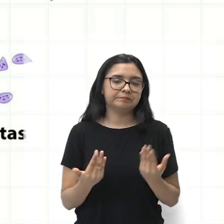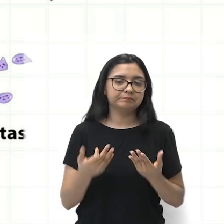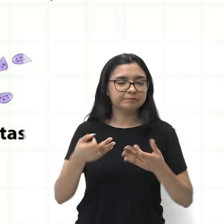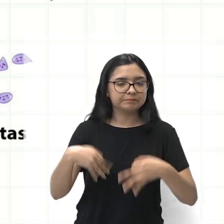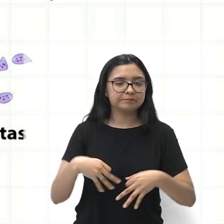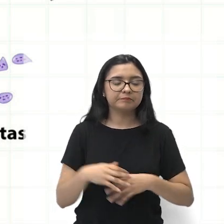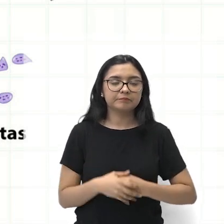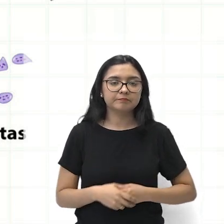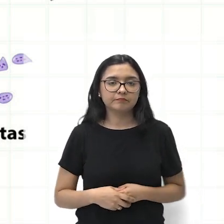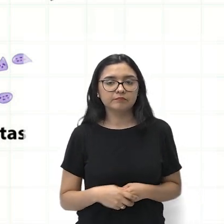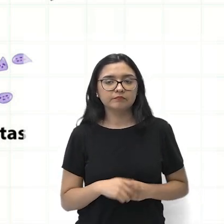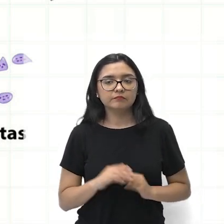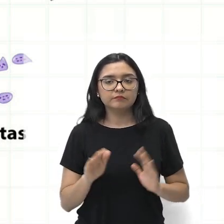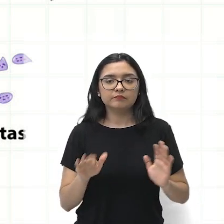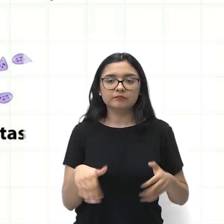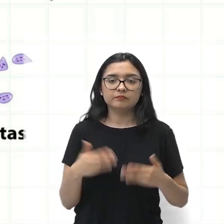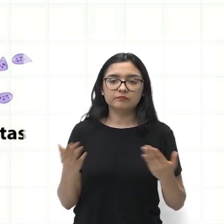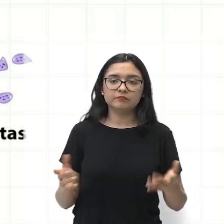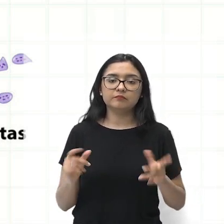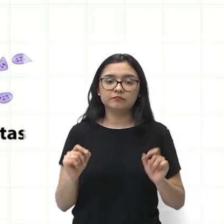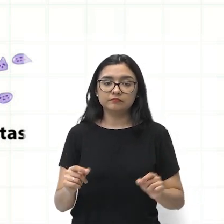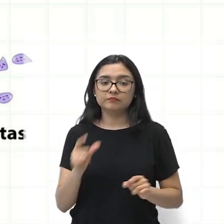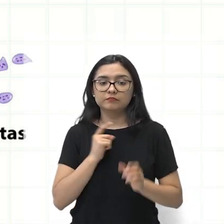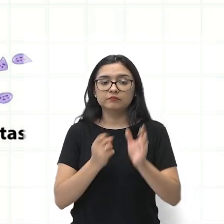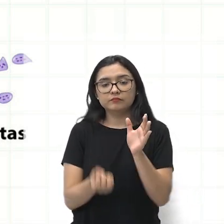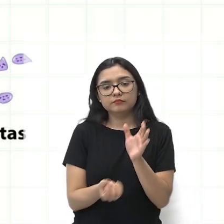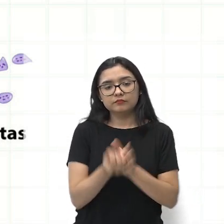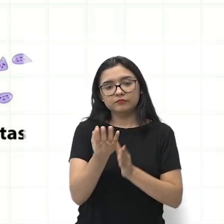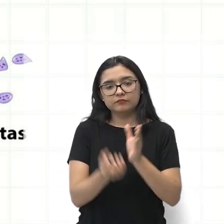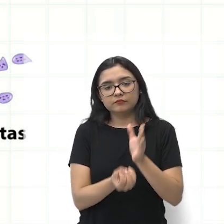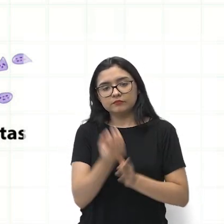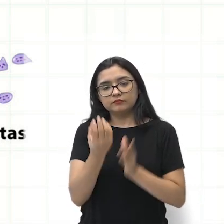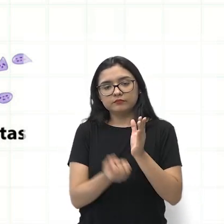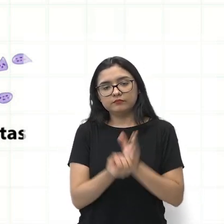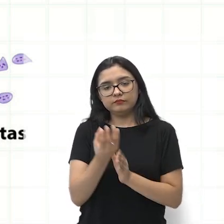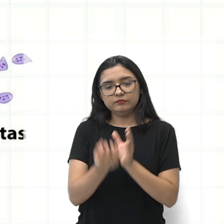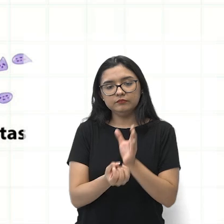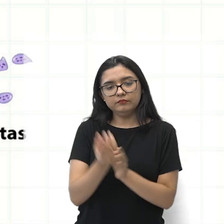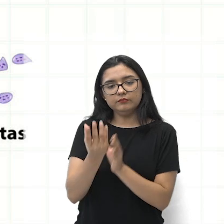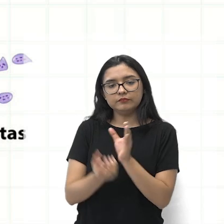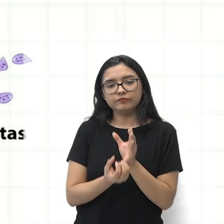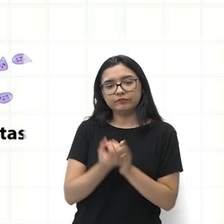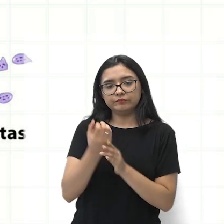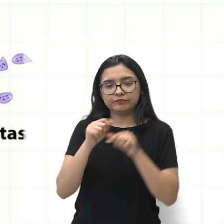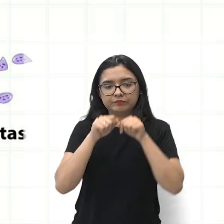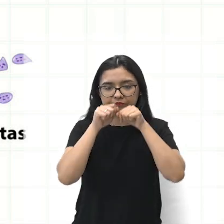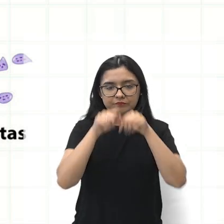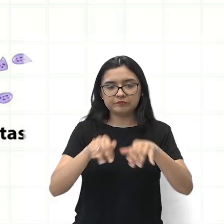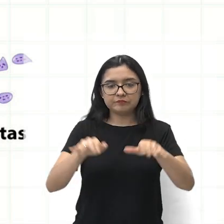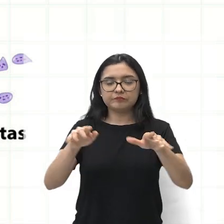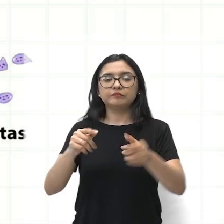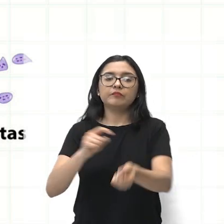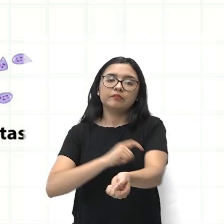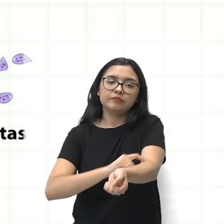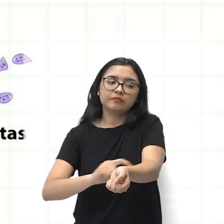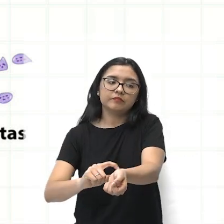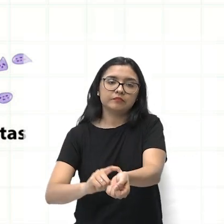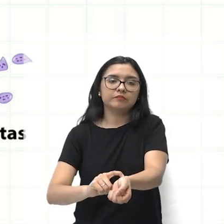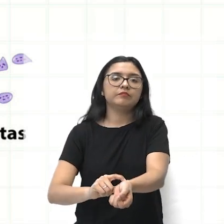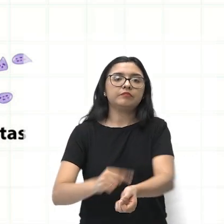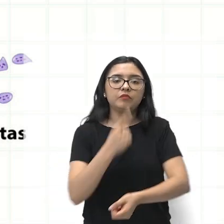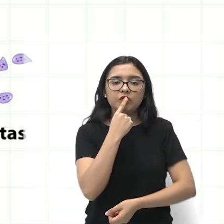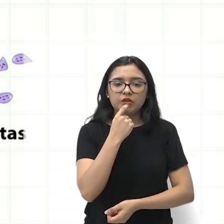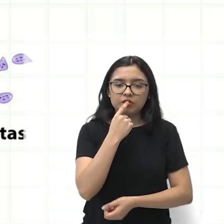glóbulos vermelhos. E aí há uma produção e uma liberação na corrente sanguínea